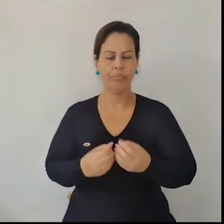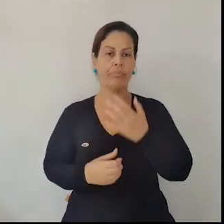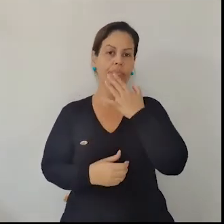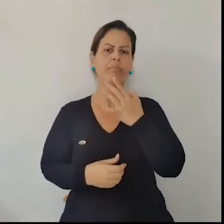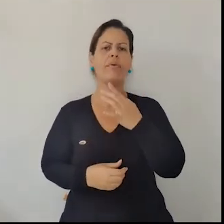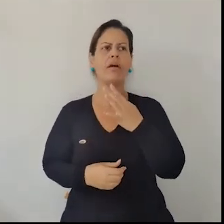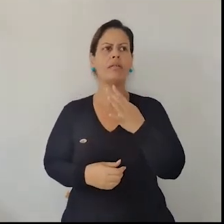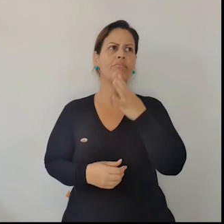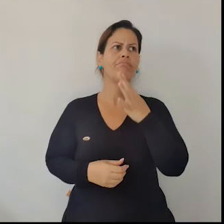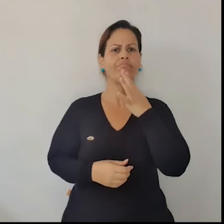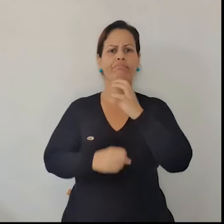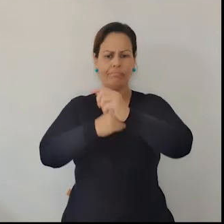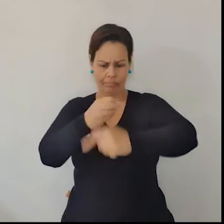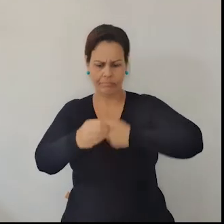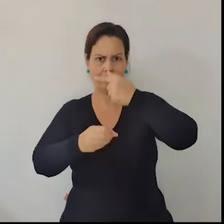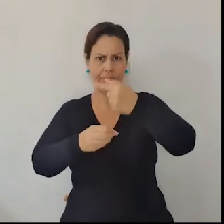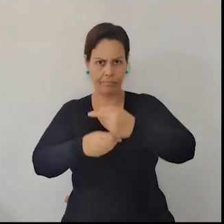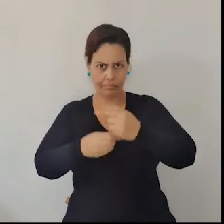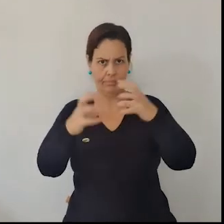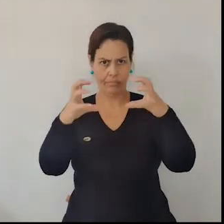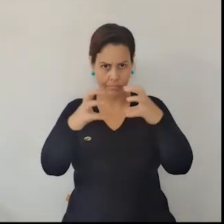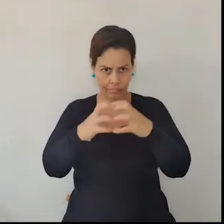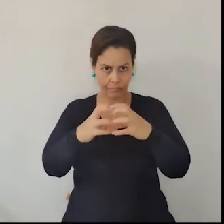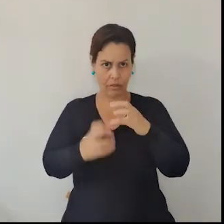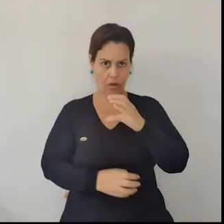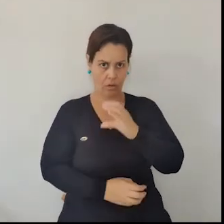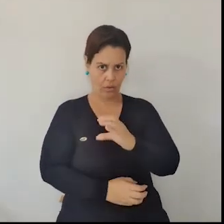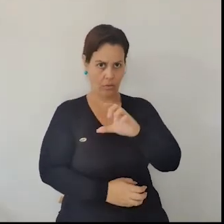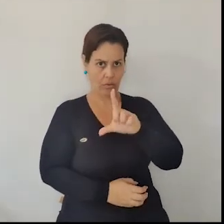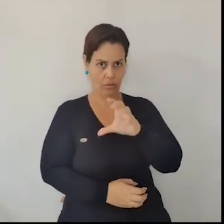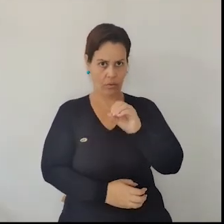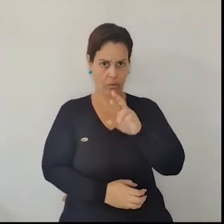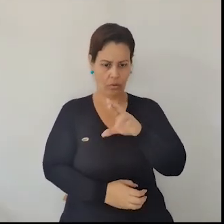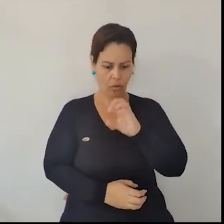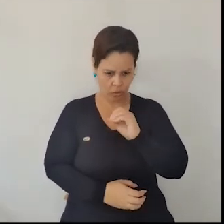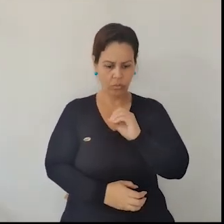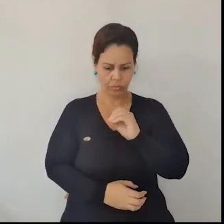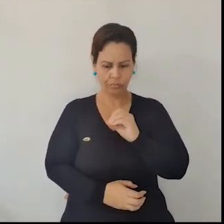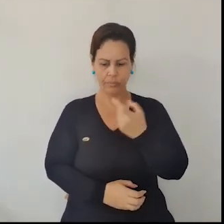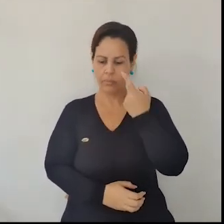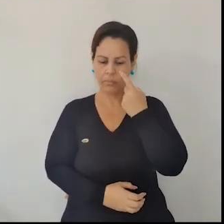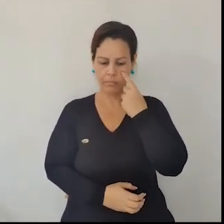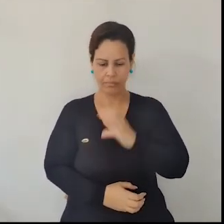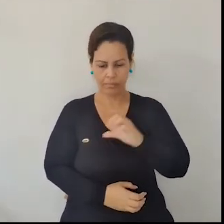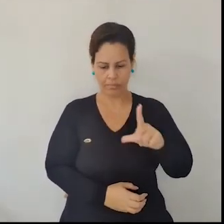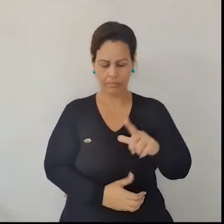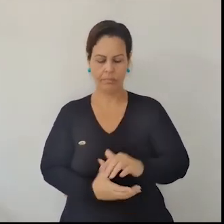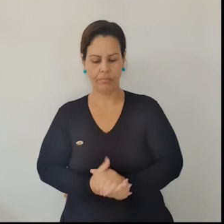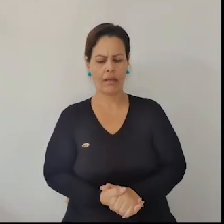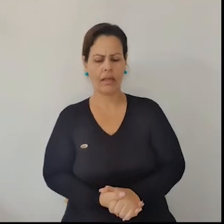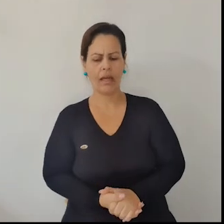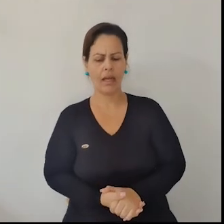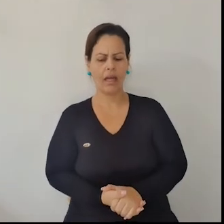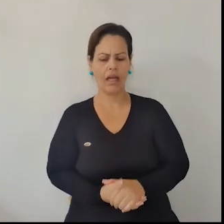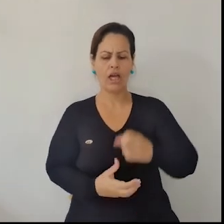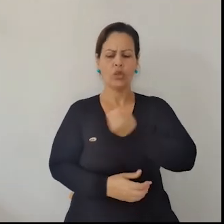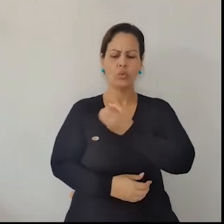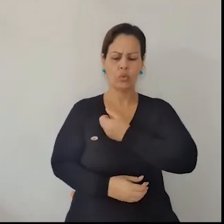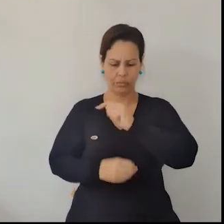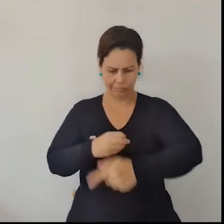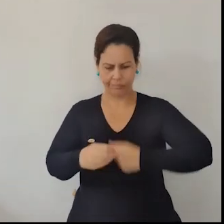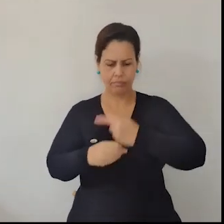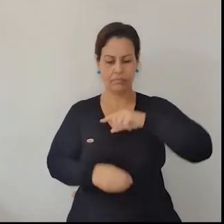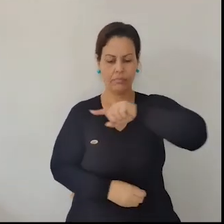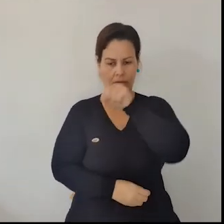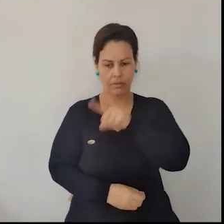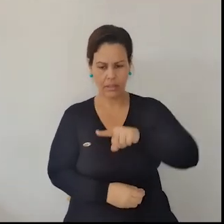atômico Z igual a 17, o número de prótons também é P, que também é 17. E como ele está neutro, o